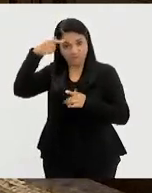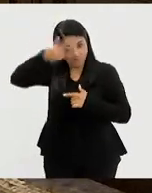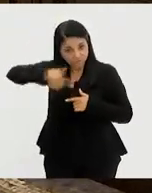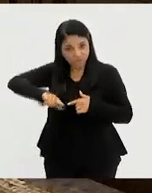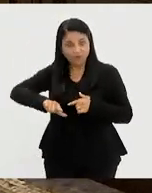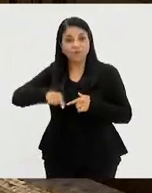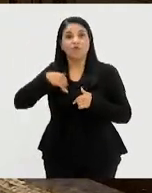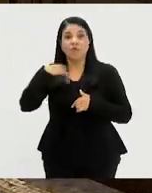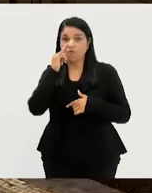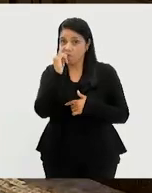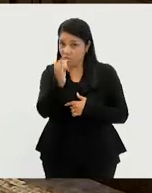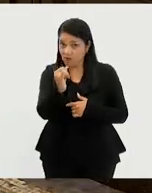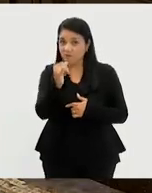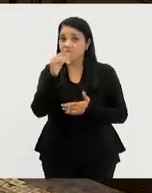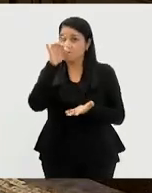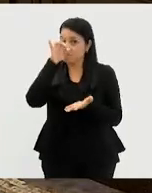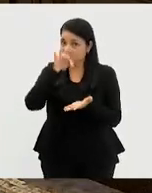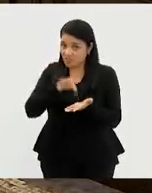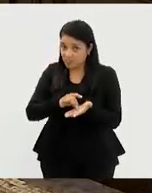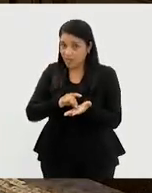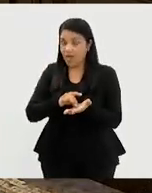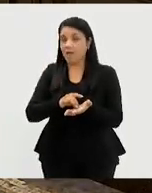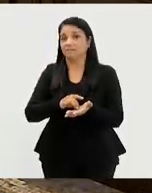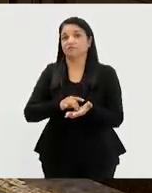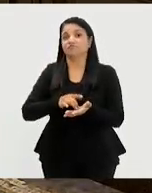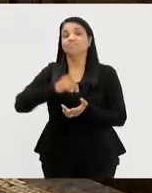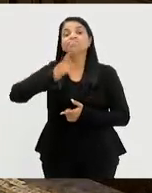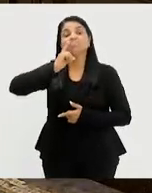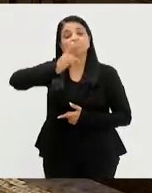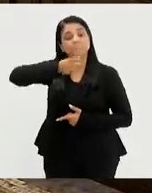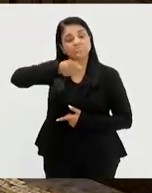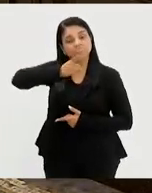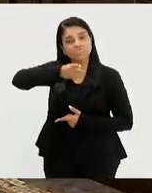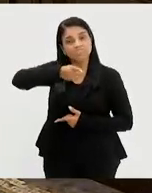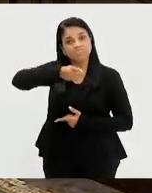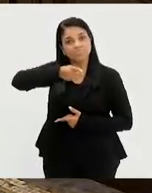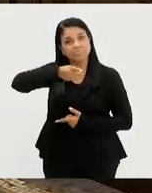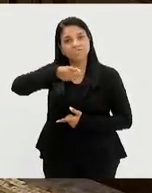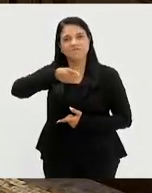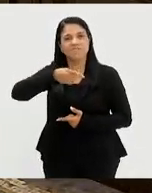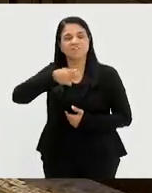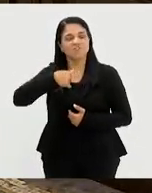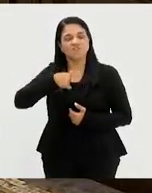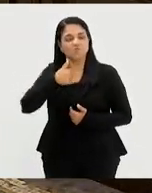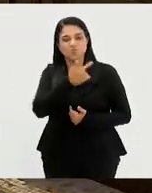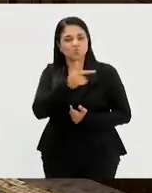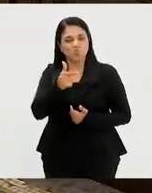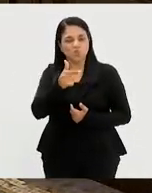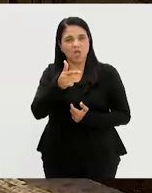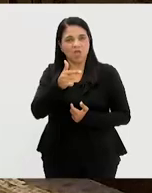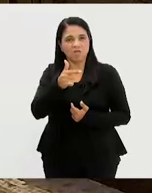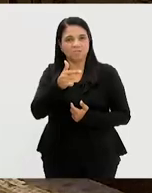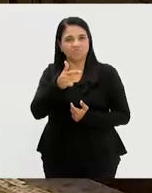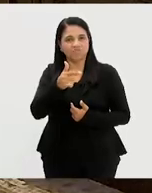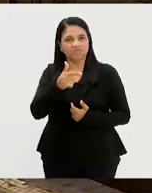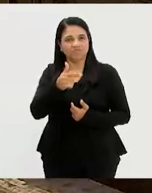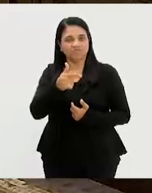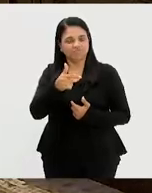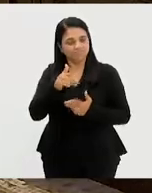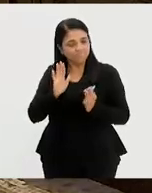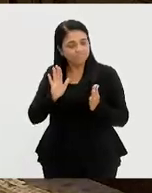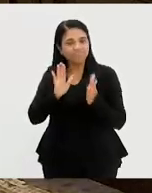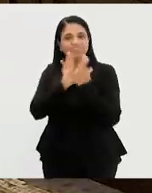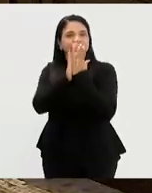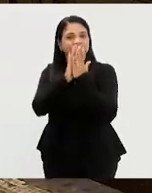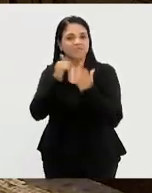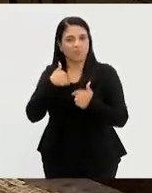dizer verdades botando o dedo na cara mas ele não vai ter peito ombridade de lá se deparar comigo e